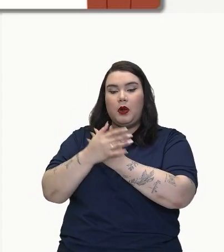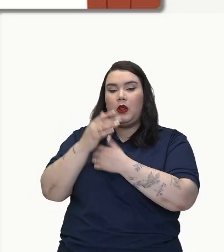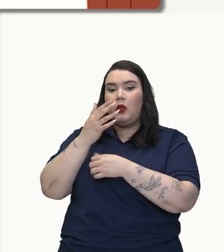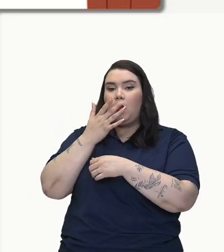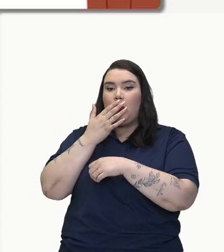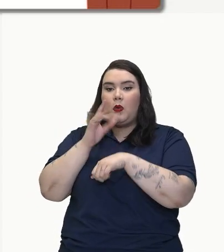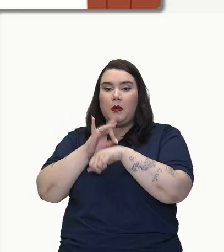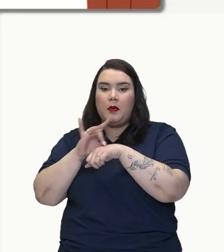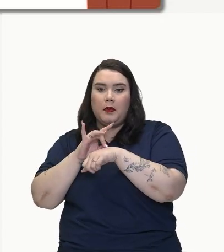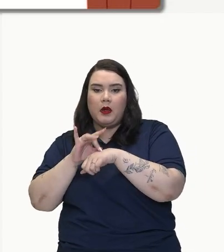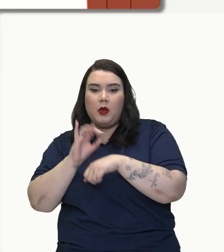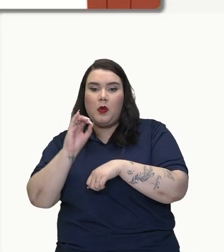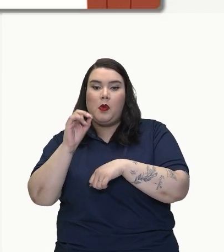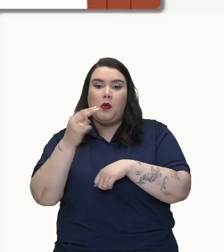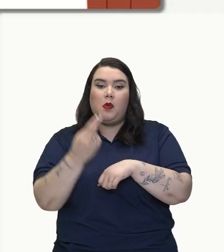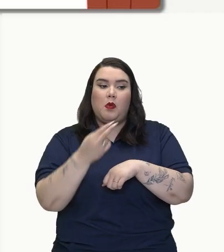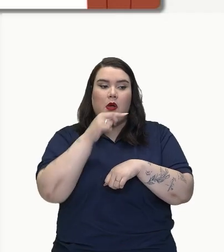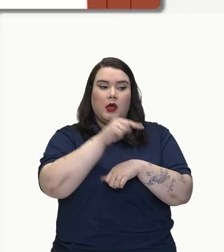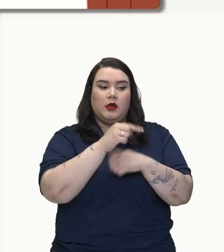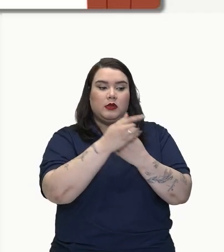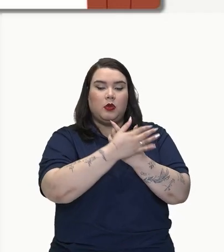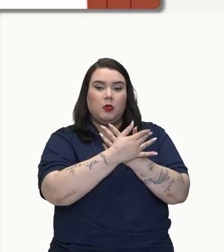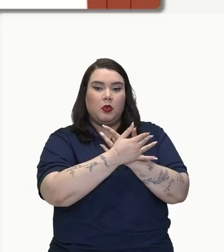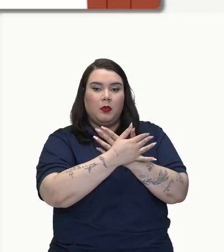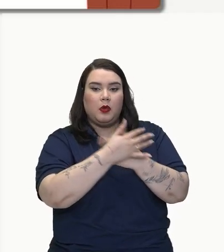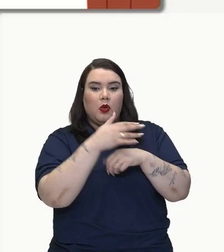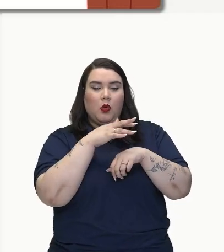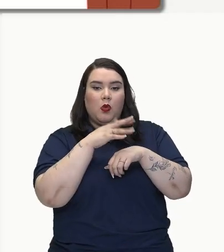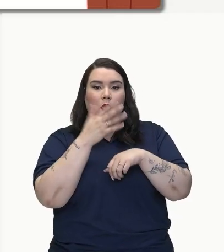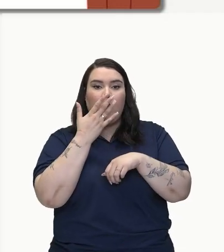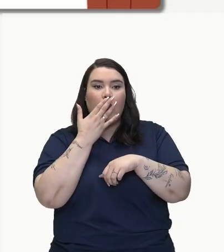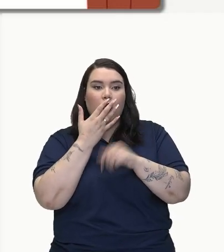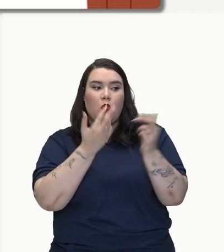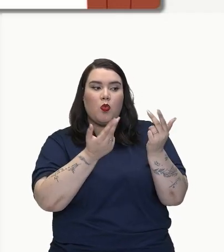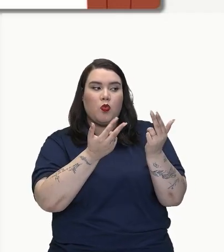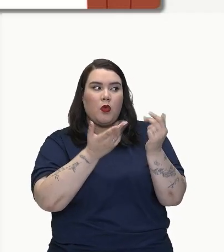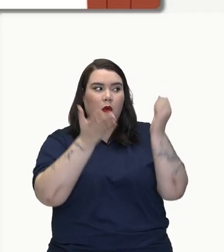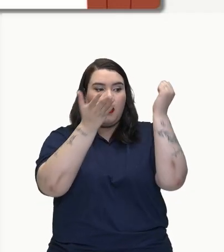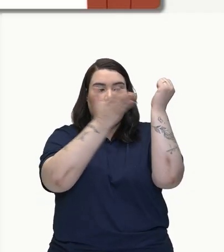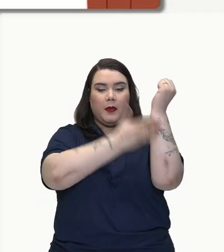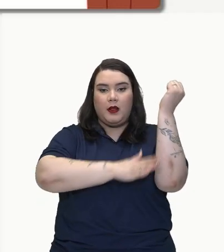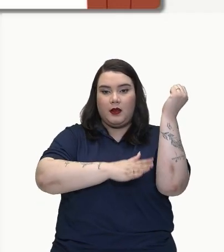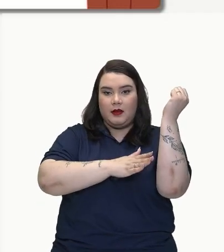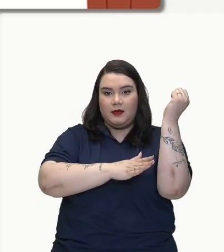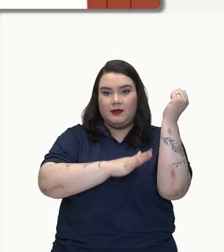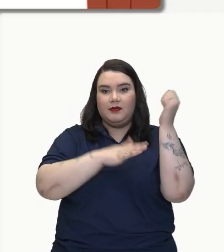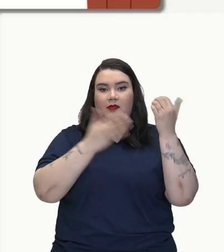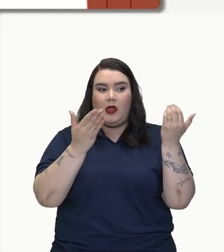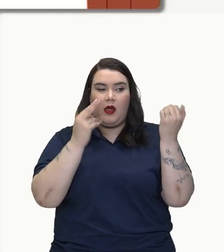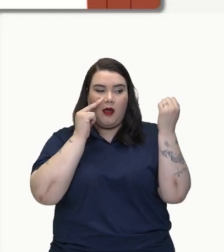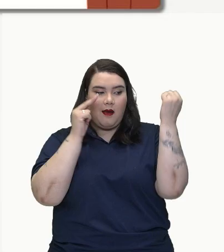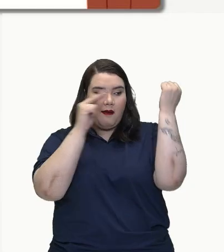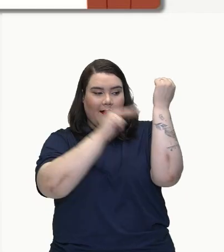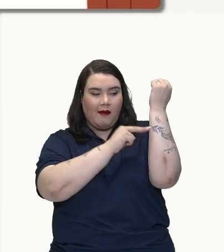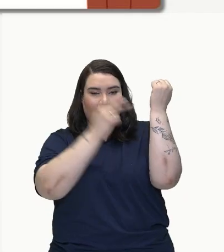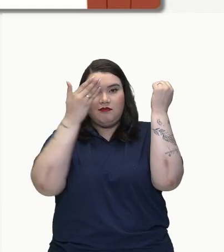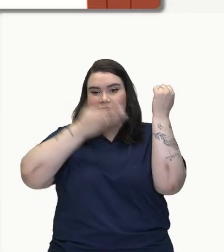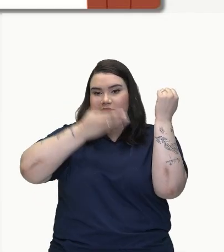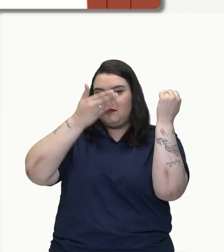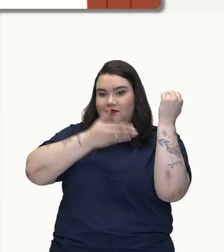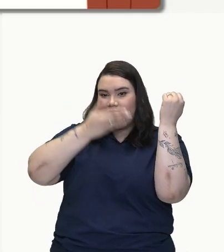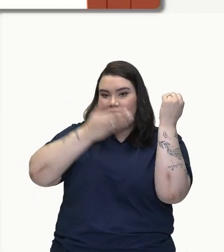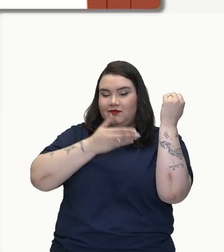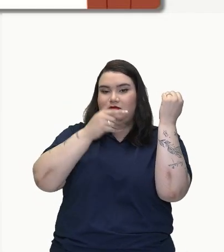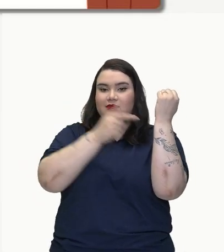ou essa borboletinha que está aqui da mesma cor desse caule, né? Obviamente, essa daqui vai ficar mais escondida, né?